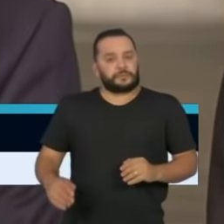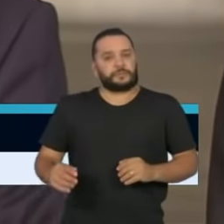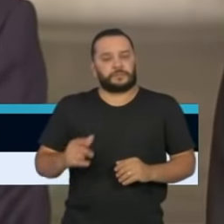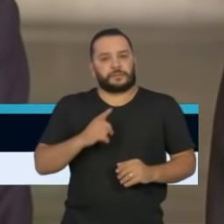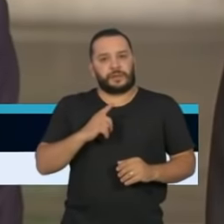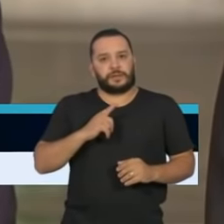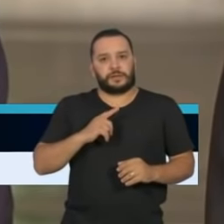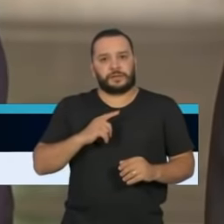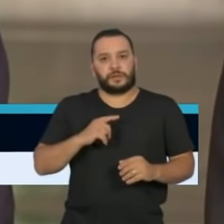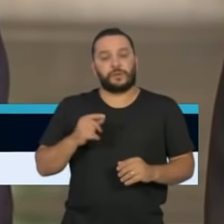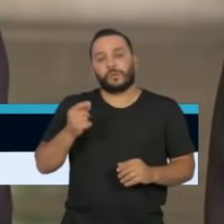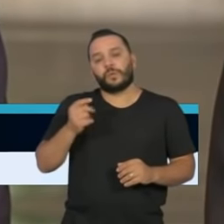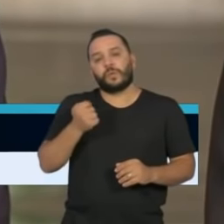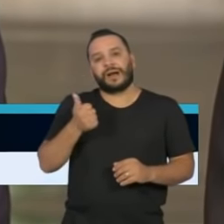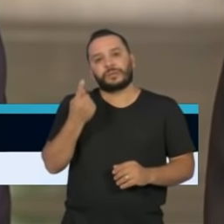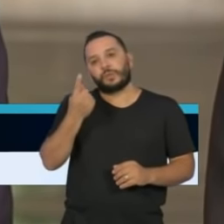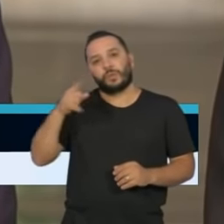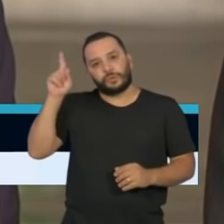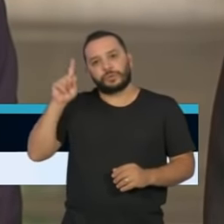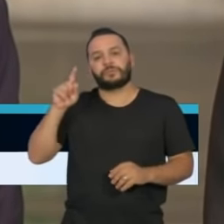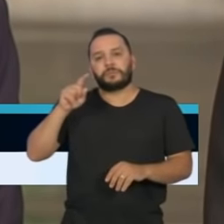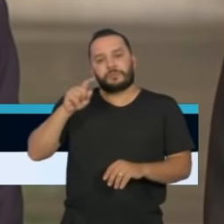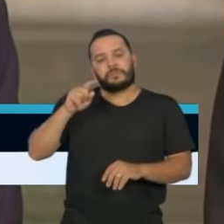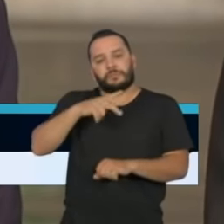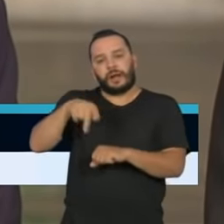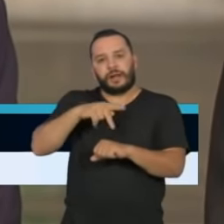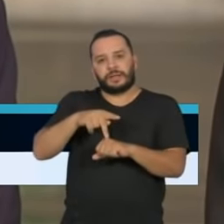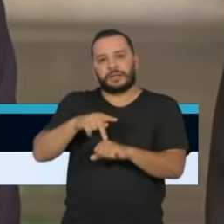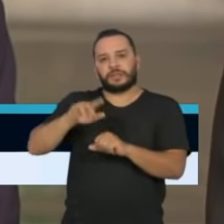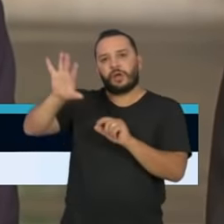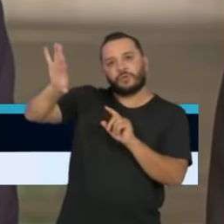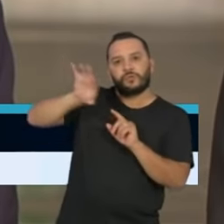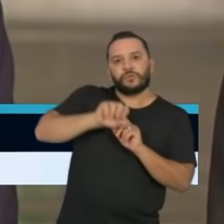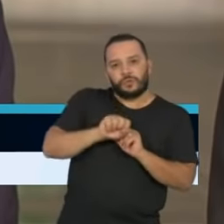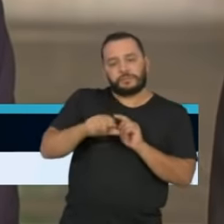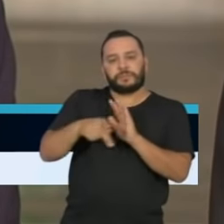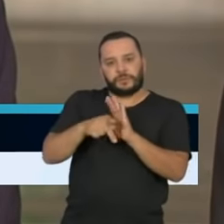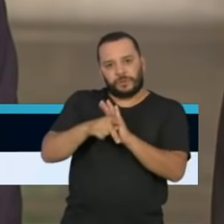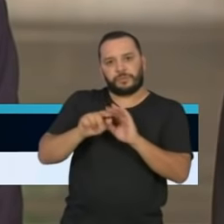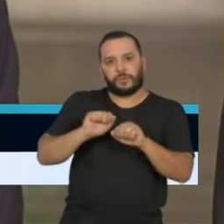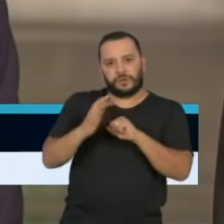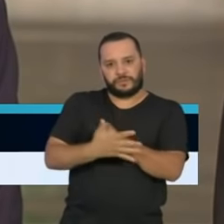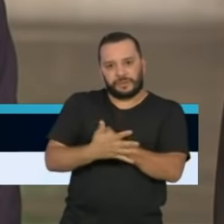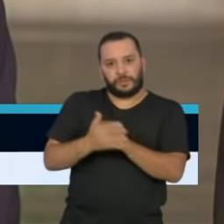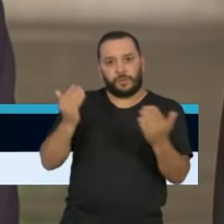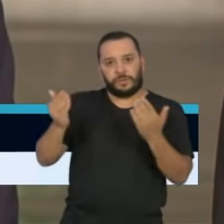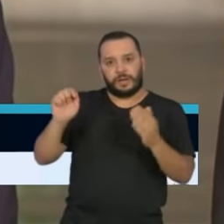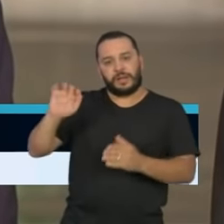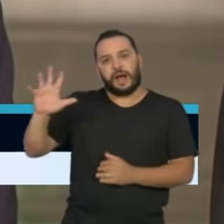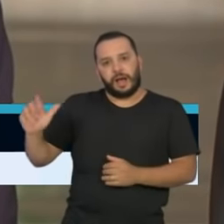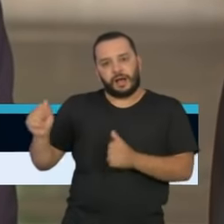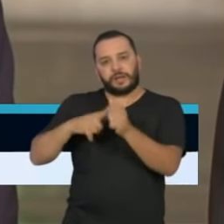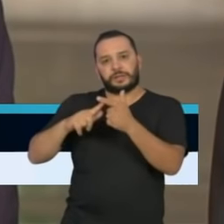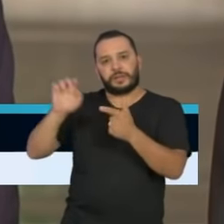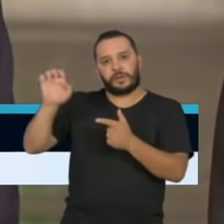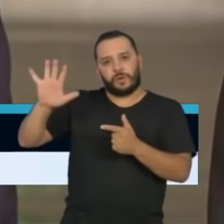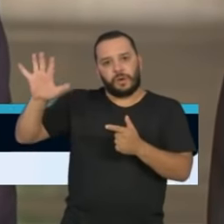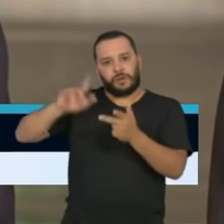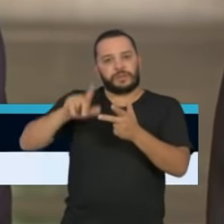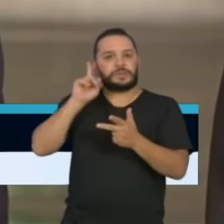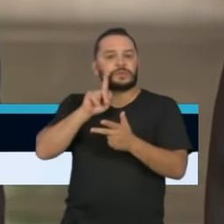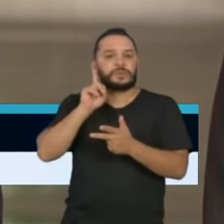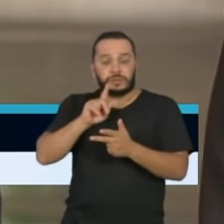a começar a ser atingido pelo coronavírus, né? Pelo menos em relação à Ásia, Europa e Estados Unidos. E a gente tem observado o